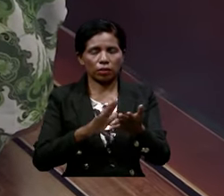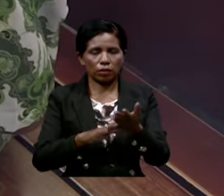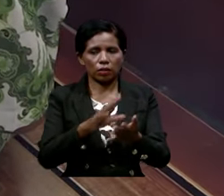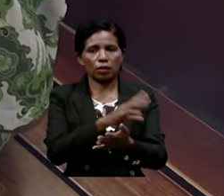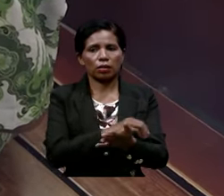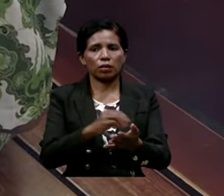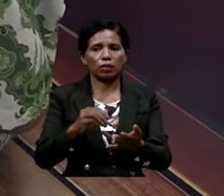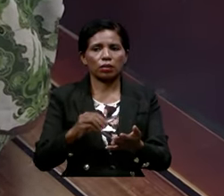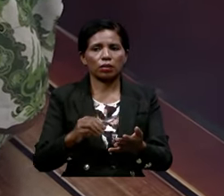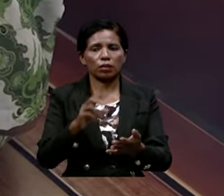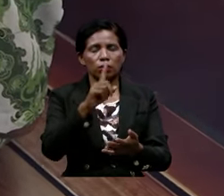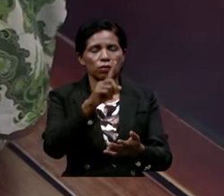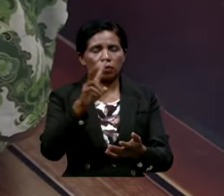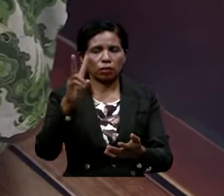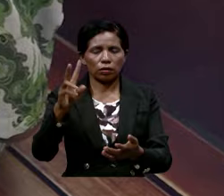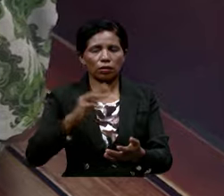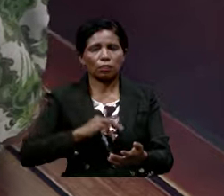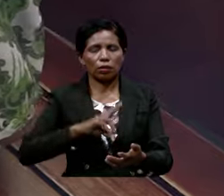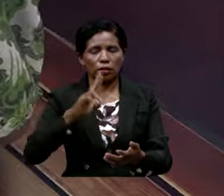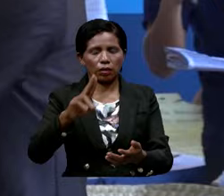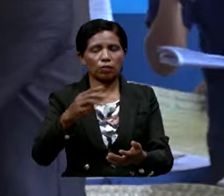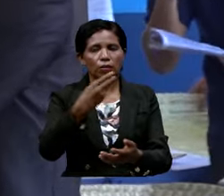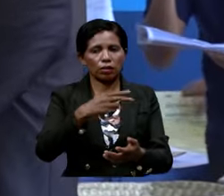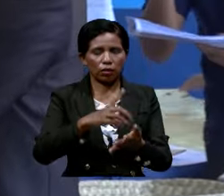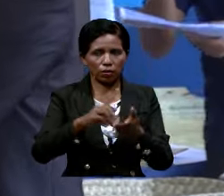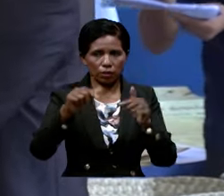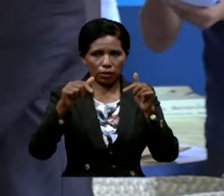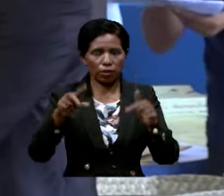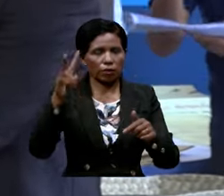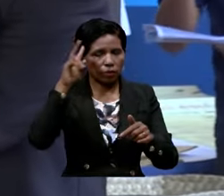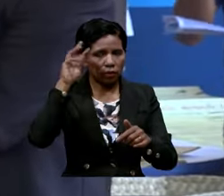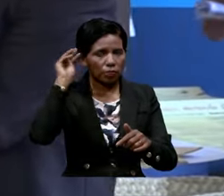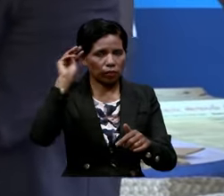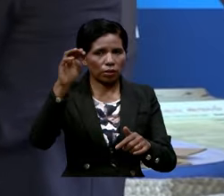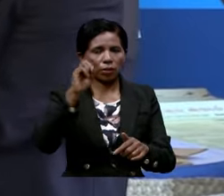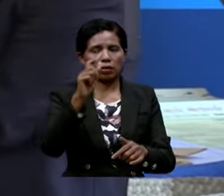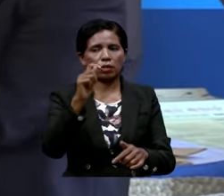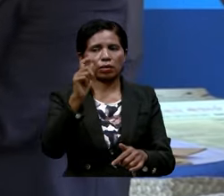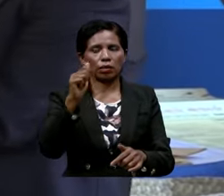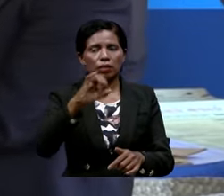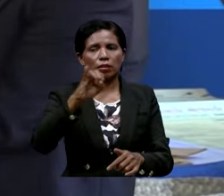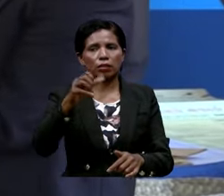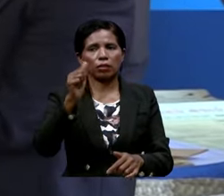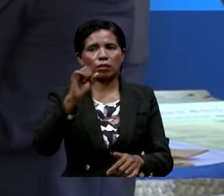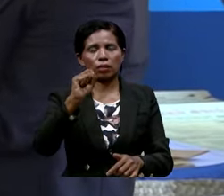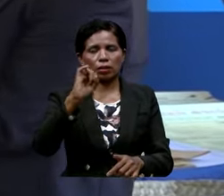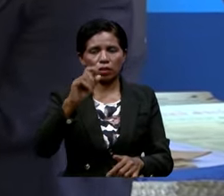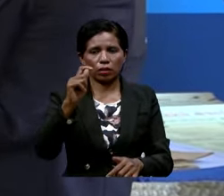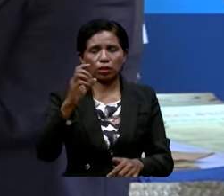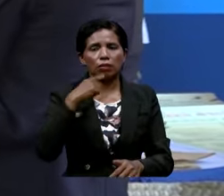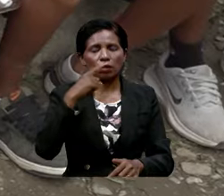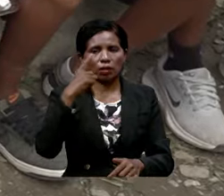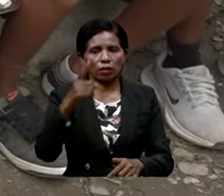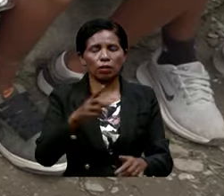Básico Central 1-2 Maleuana quinta semana. Vice-ministro Administração Estatal Jacinto Rigoberto de Deus Hateten durante